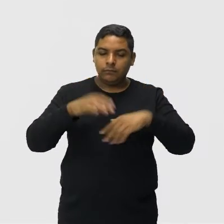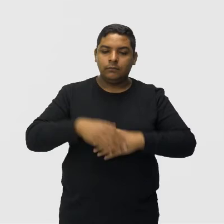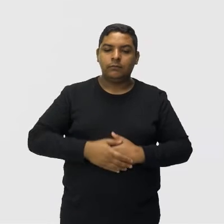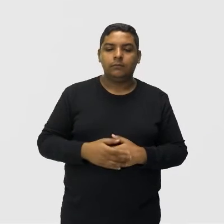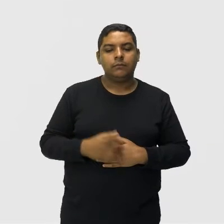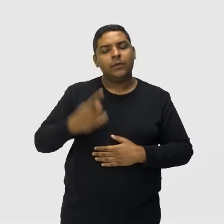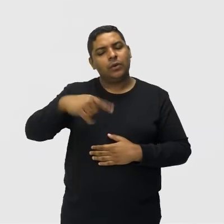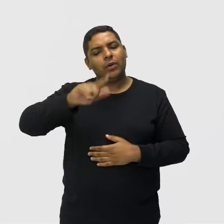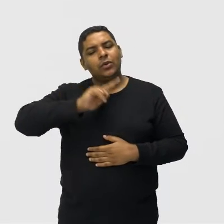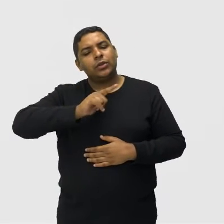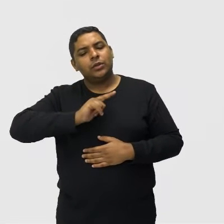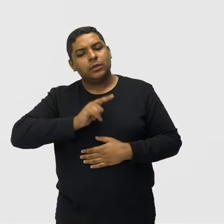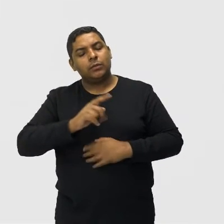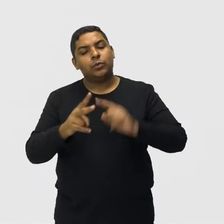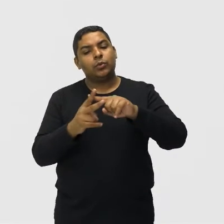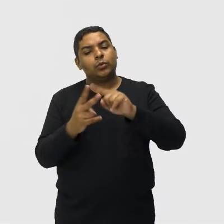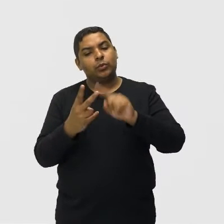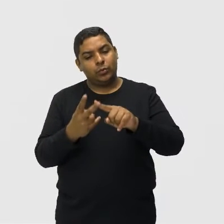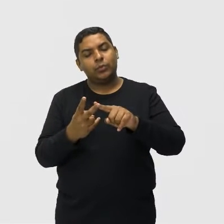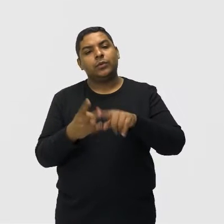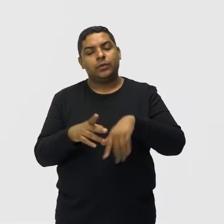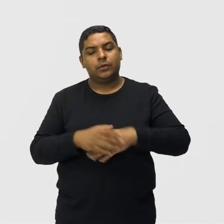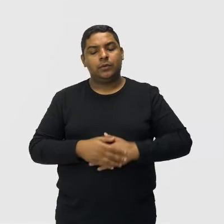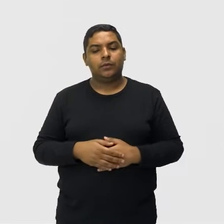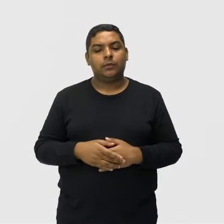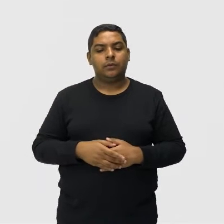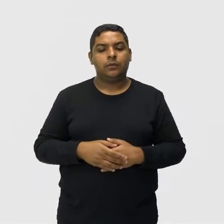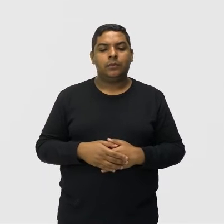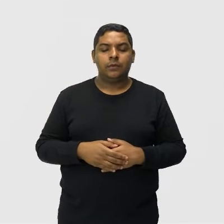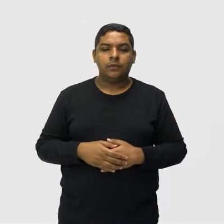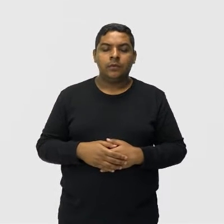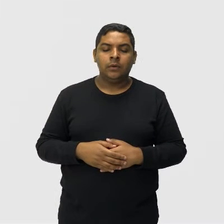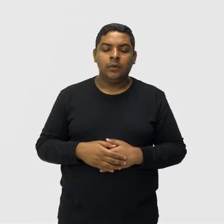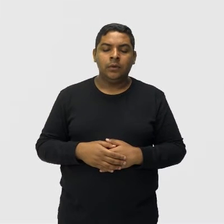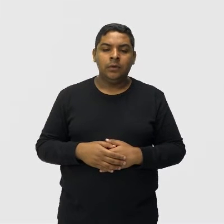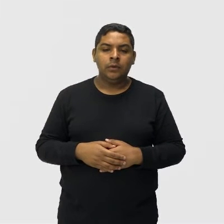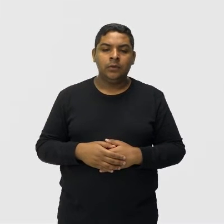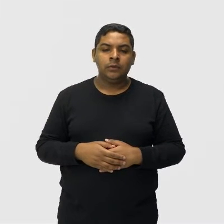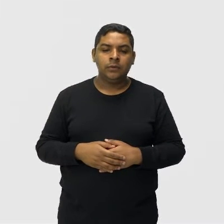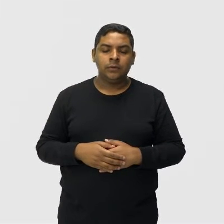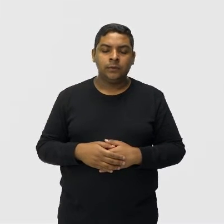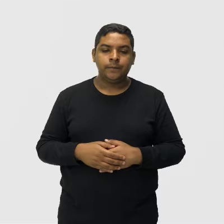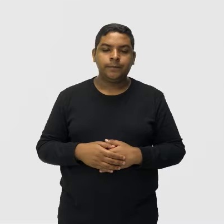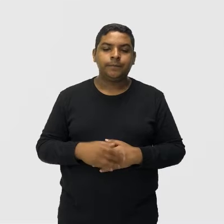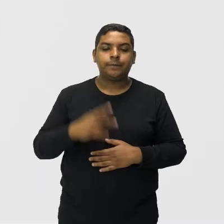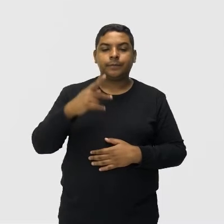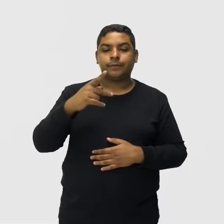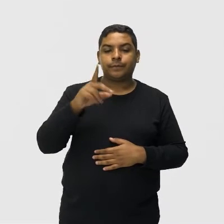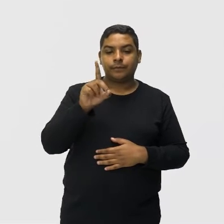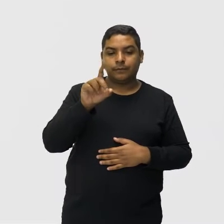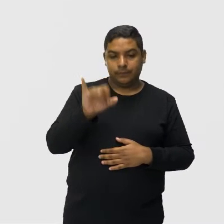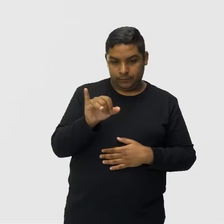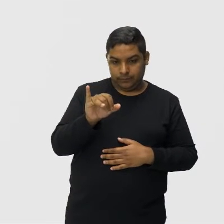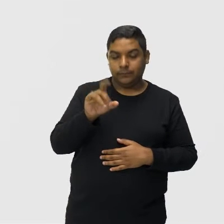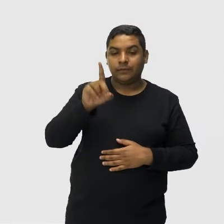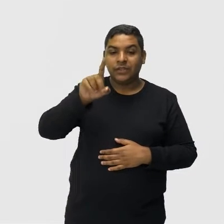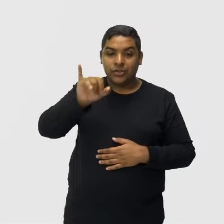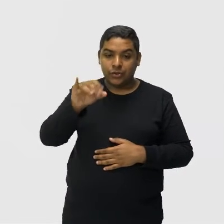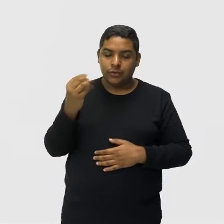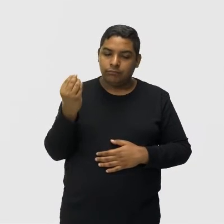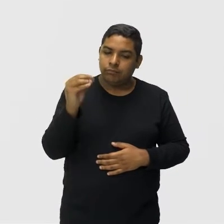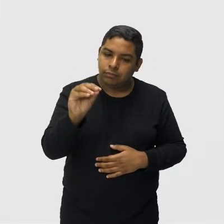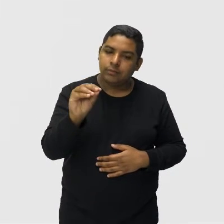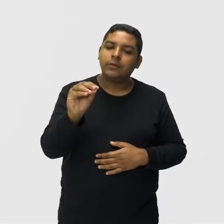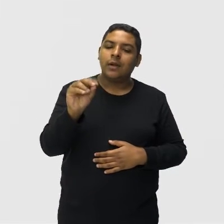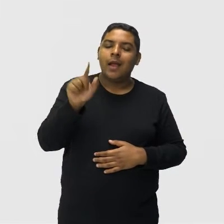Como nós temos 2 carbonilas, a gente vai acrescentar, né, essa preposiçãozinha de aqui para indicar